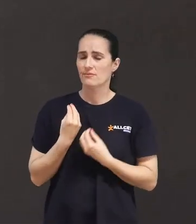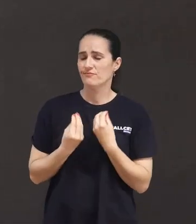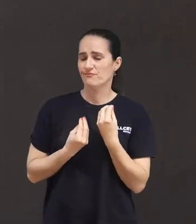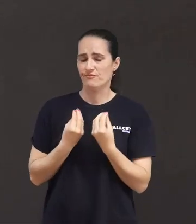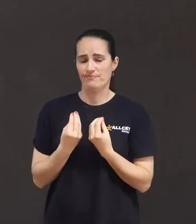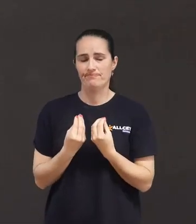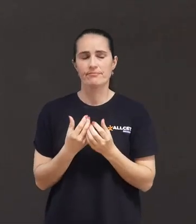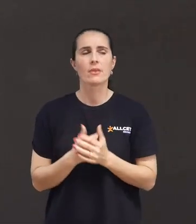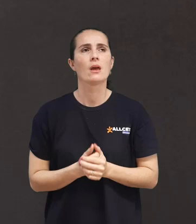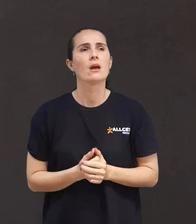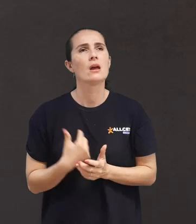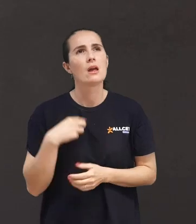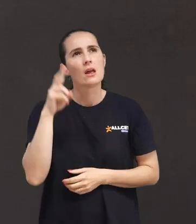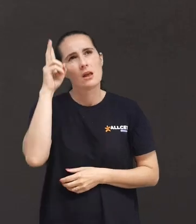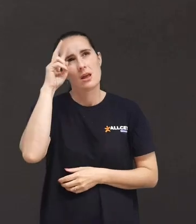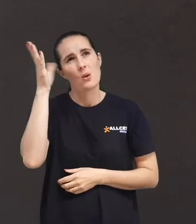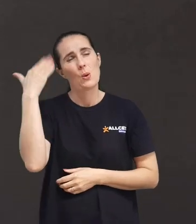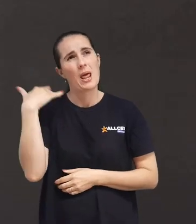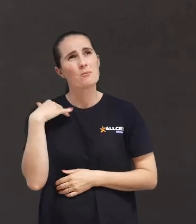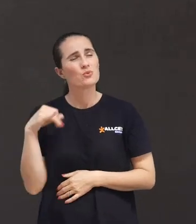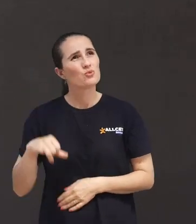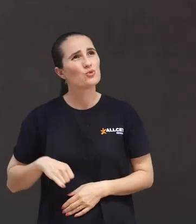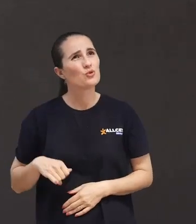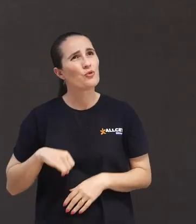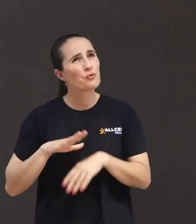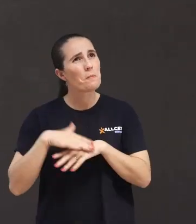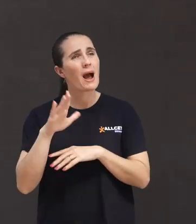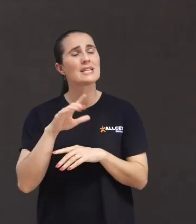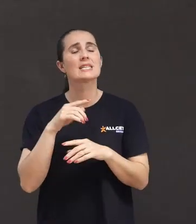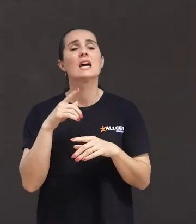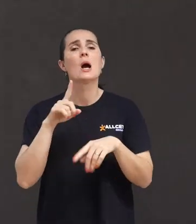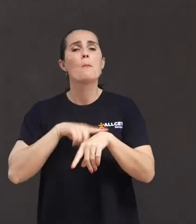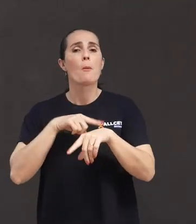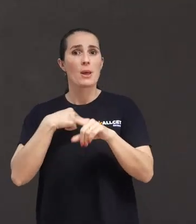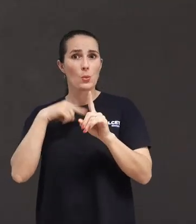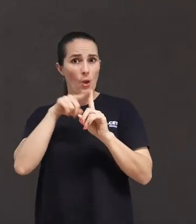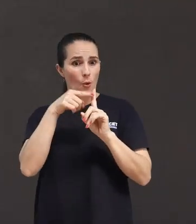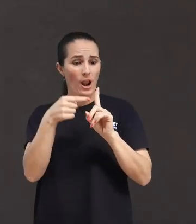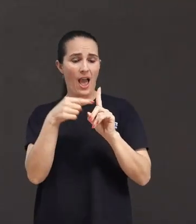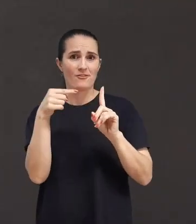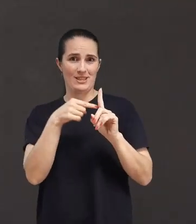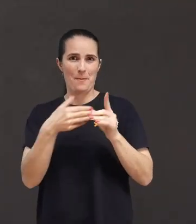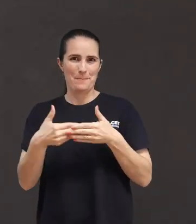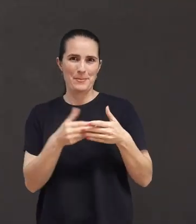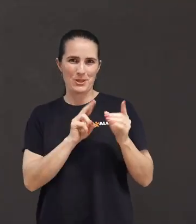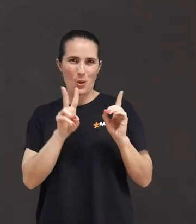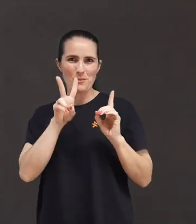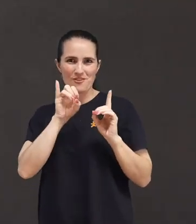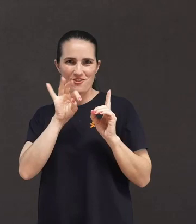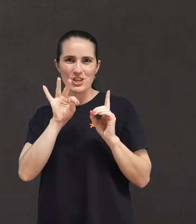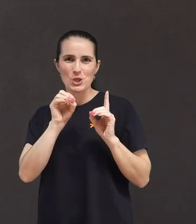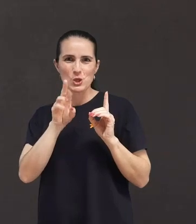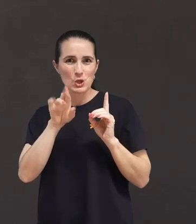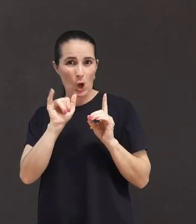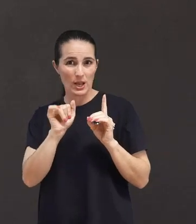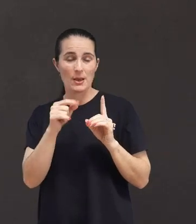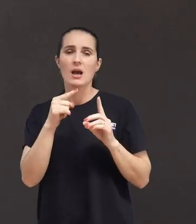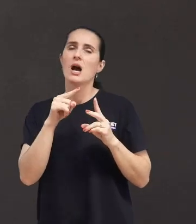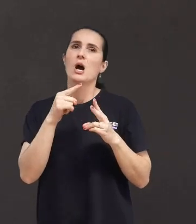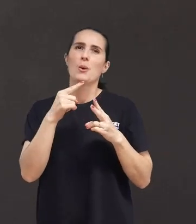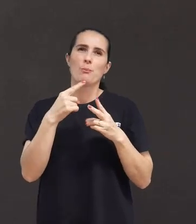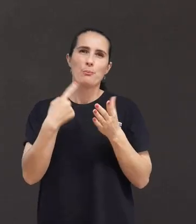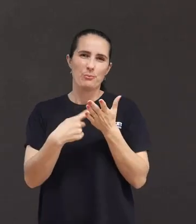mais me machucou foi quando eu estava grávida da minha filha Vitória, né? Que na verdade eram